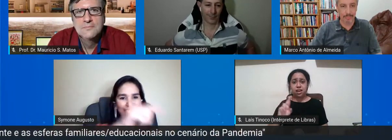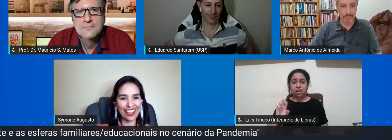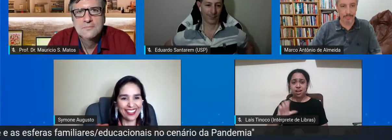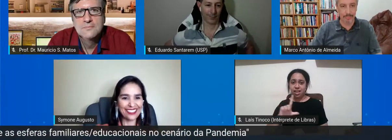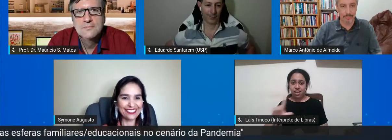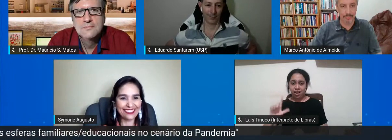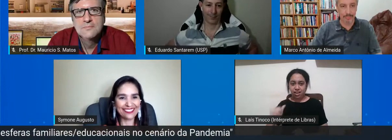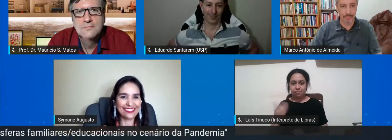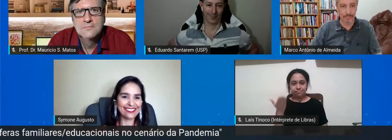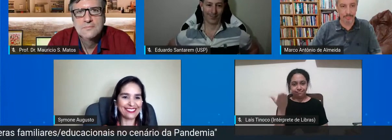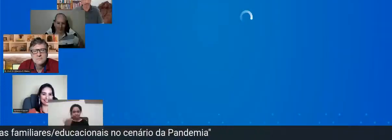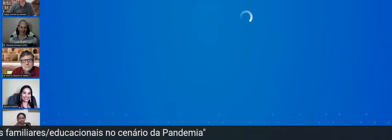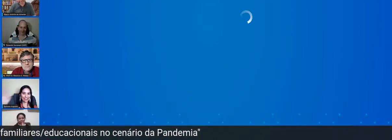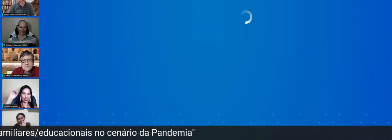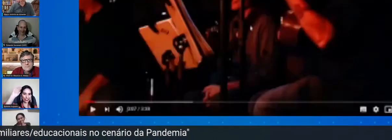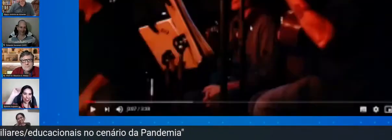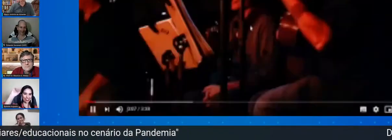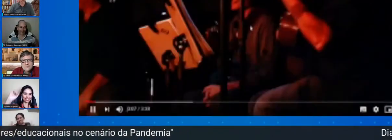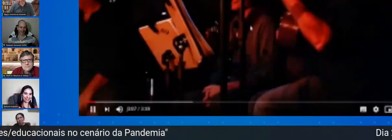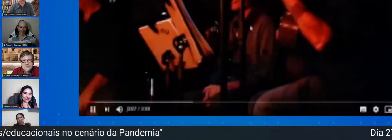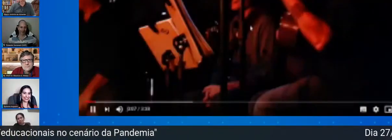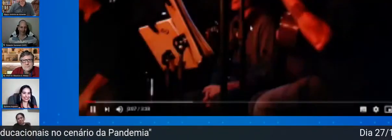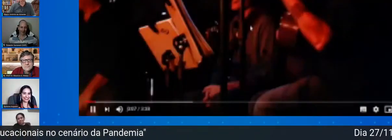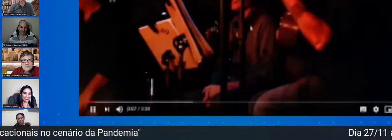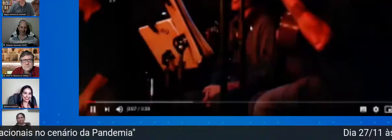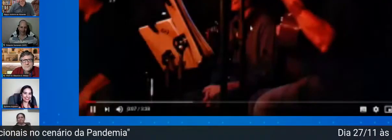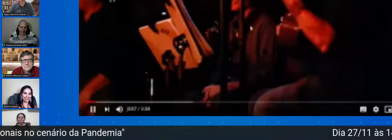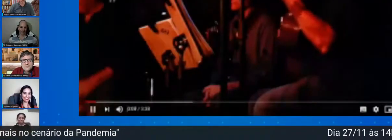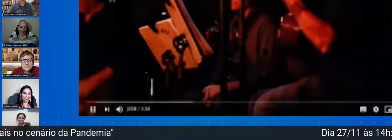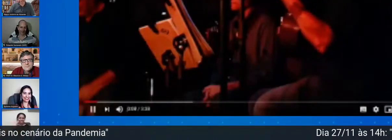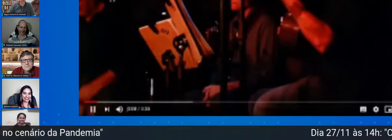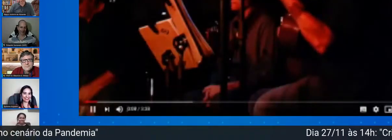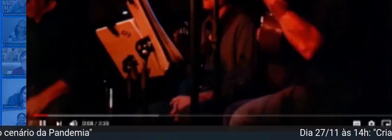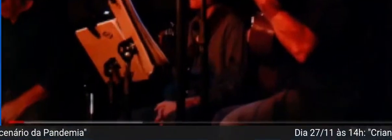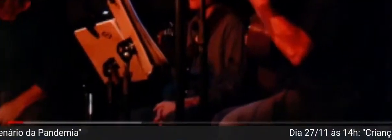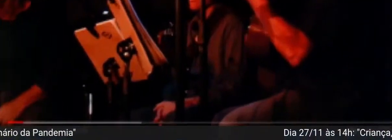na sua tela tchau tchau